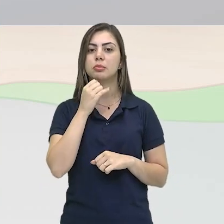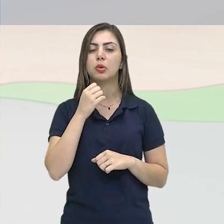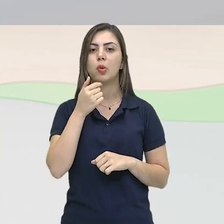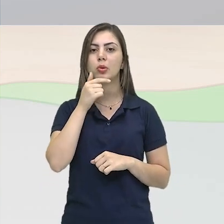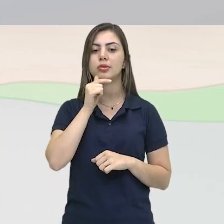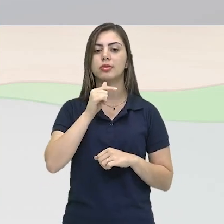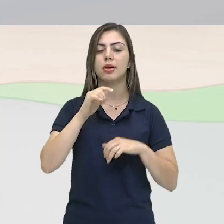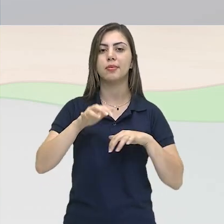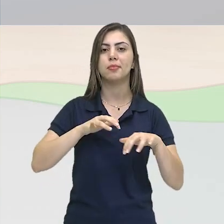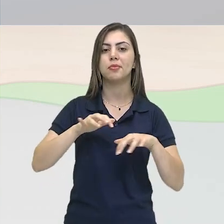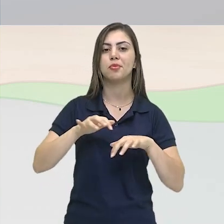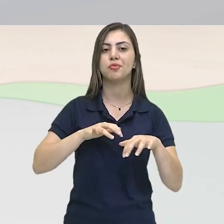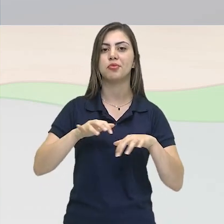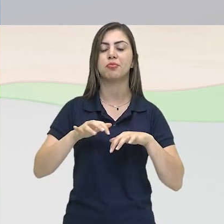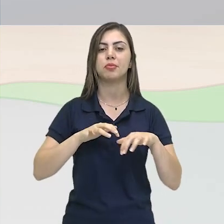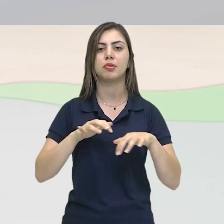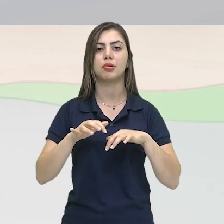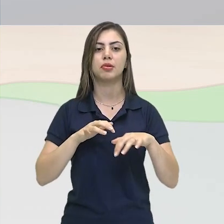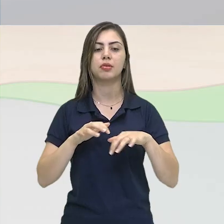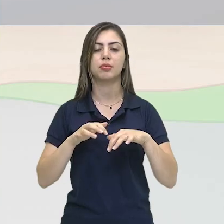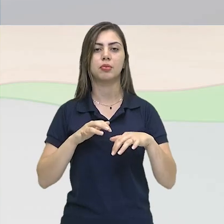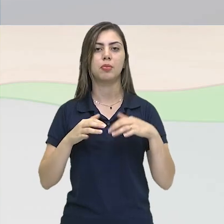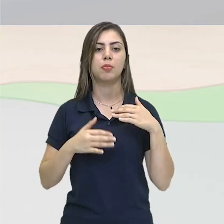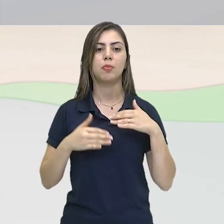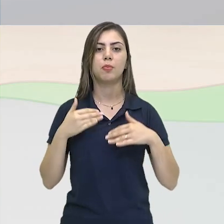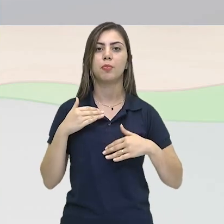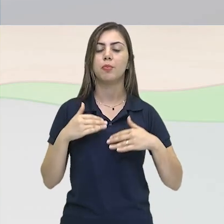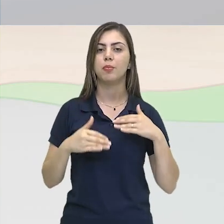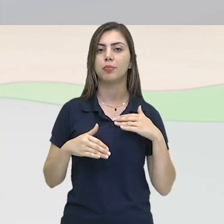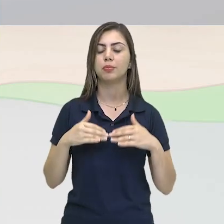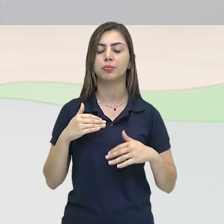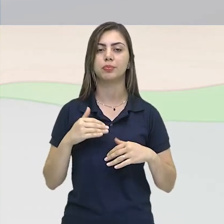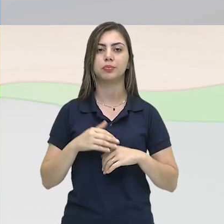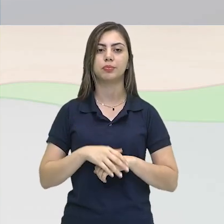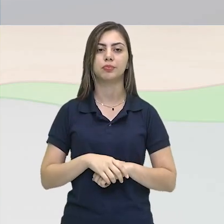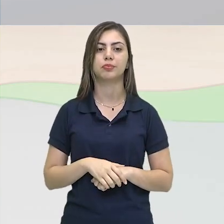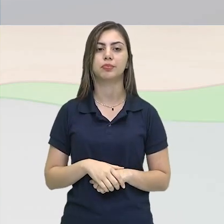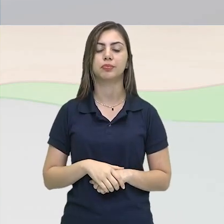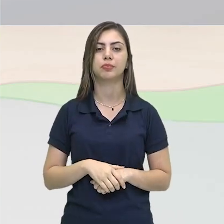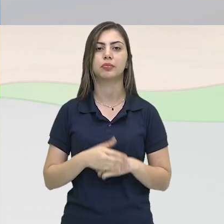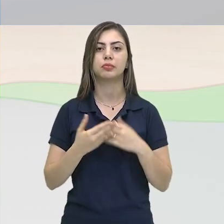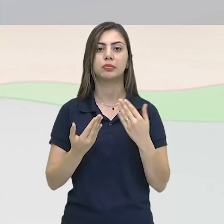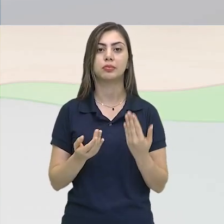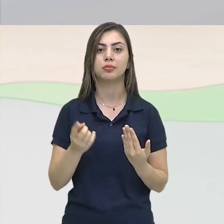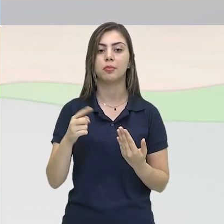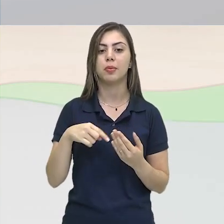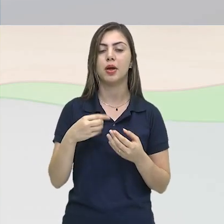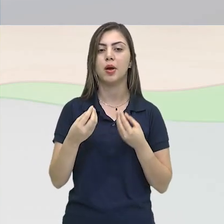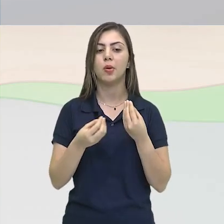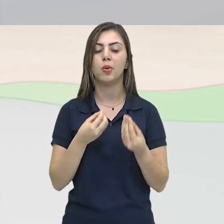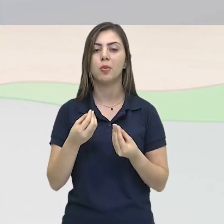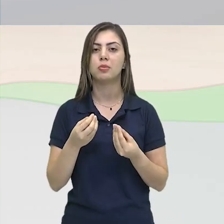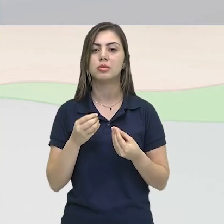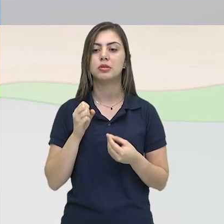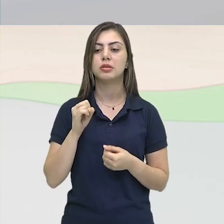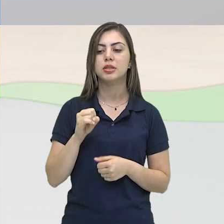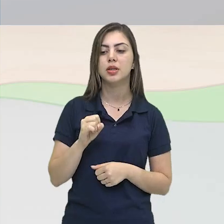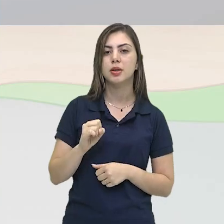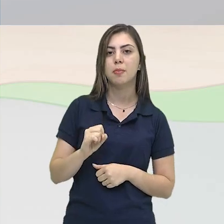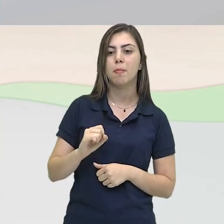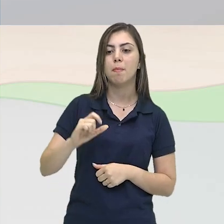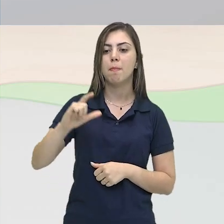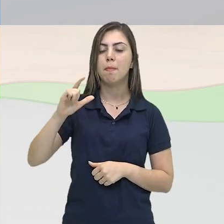mobilidade, ou seja, que ela oferece, o grau de mobilidade, o grau de movimento que ela